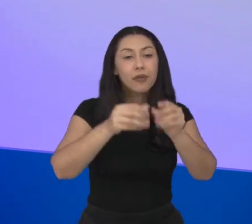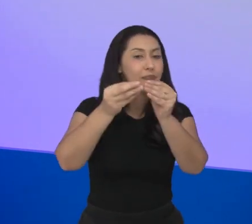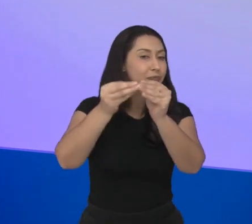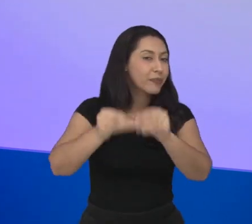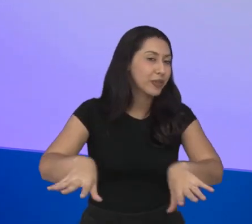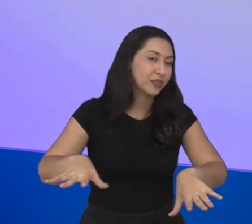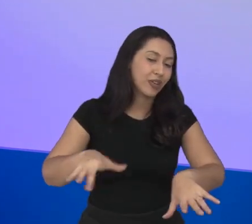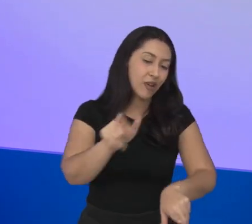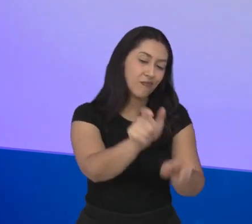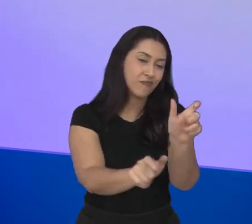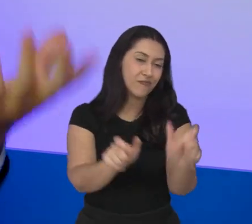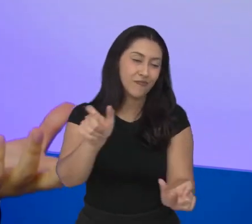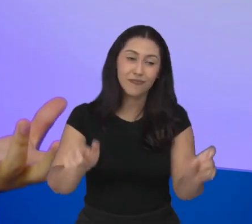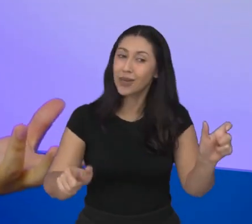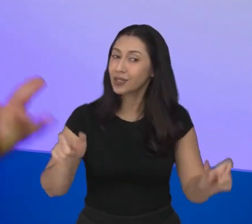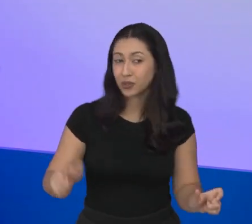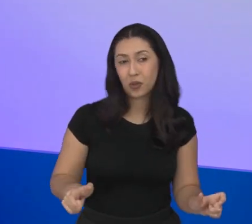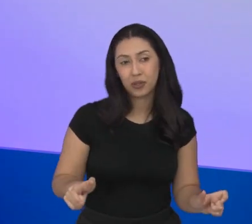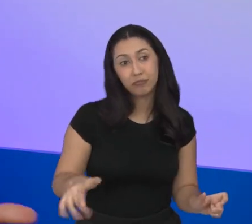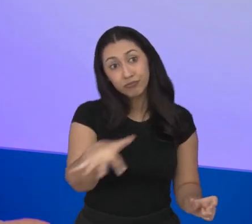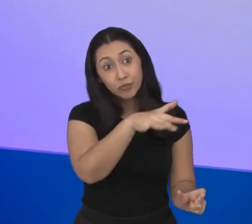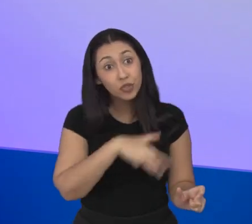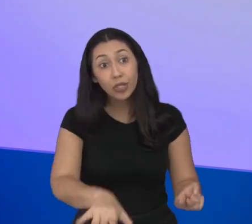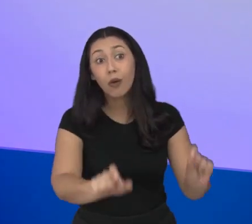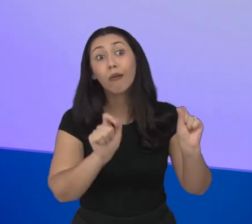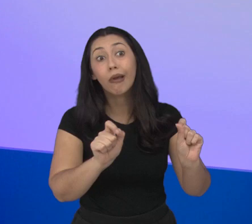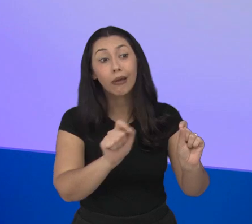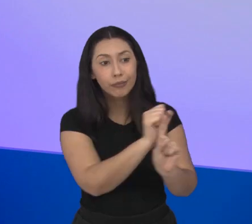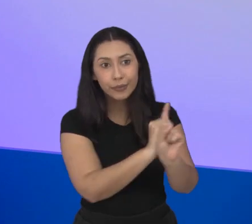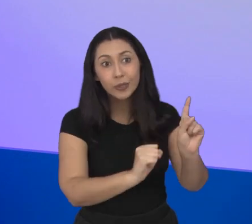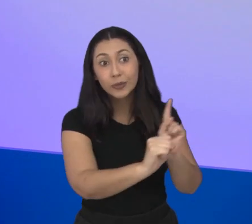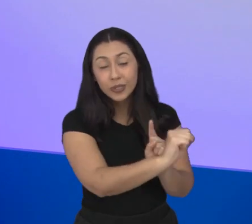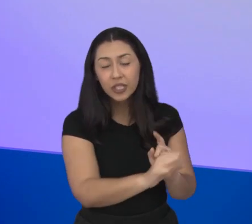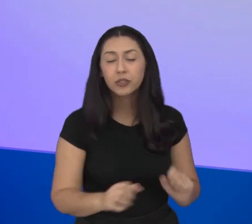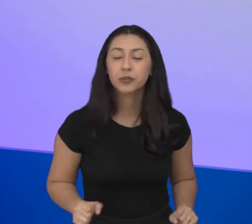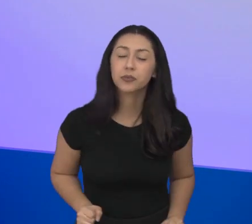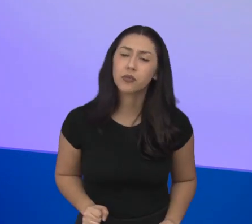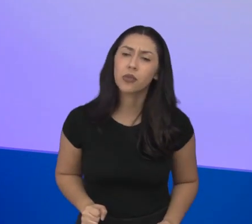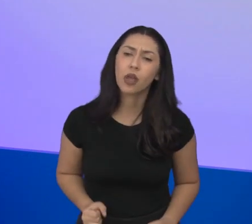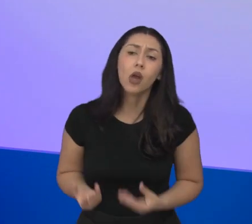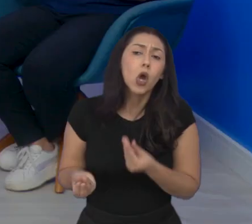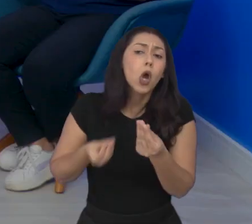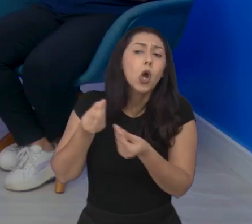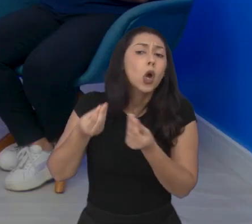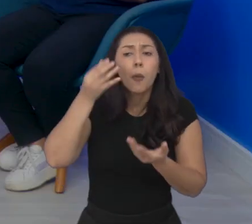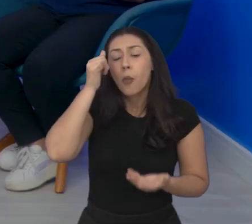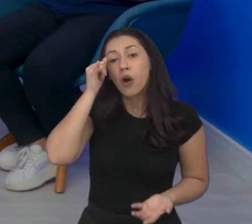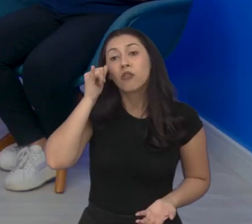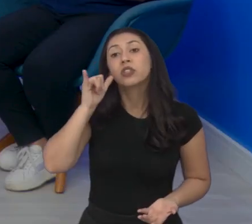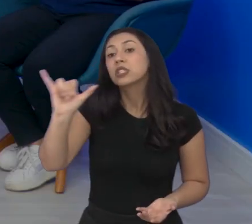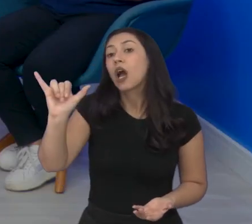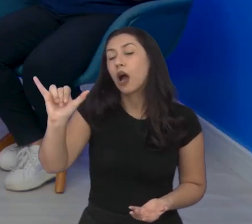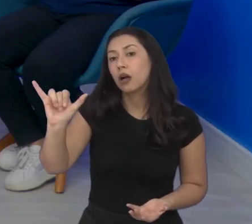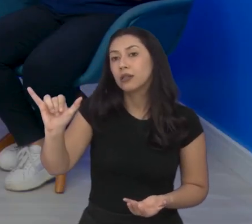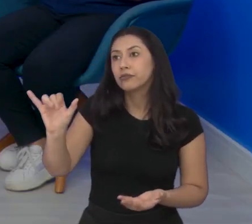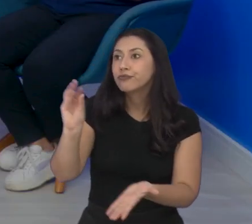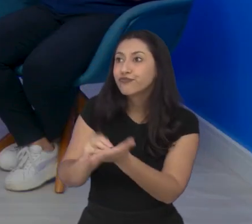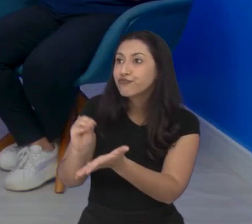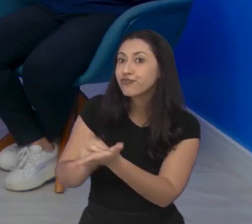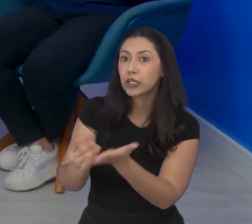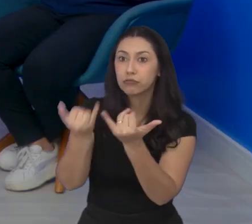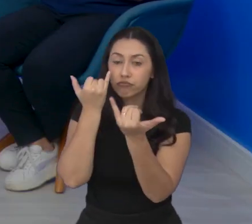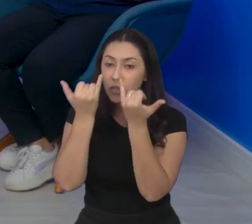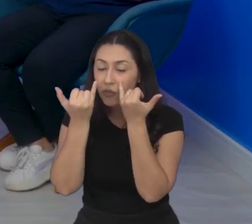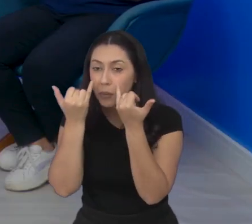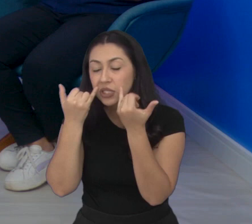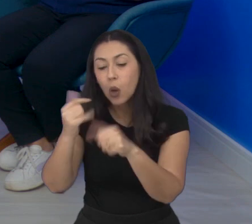ele acaba prejudicando aqueles que seriam beneficiados. De modo geral, é a própria sociedade. E de que forma, para evitar justamente essa questão de